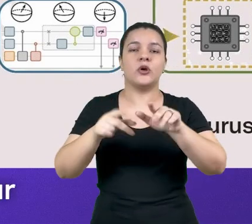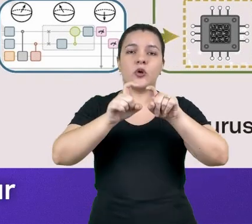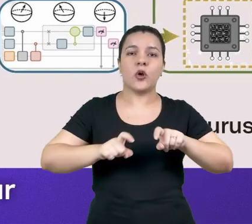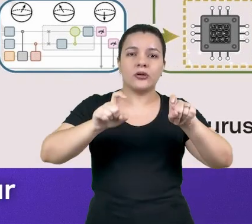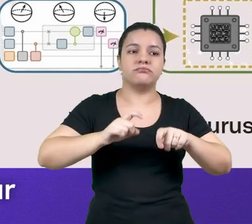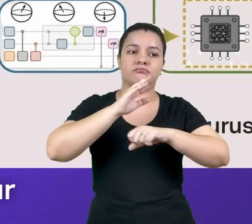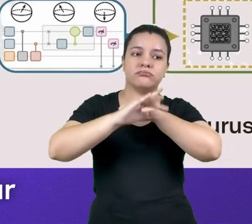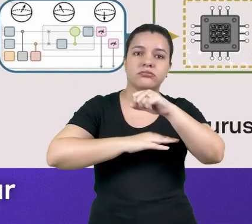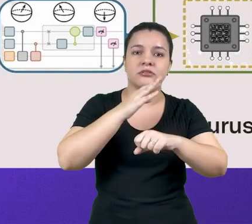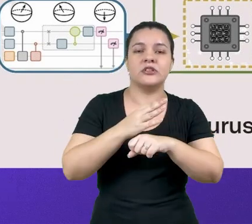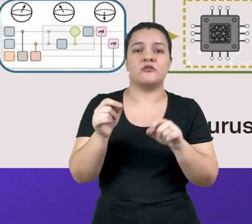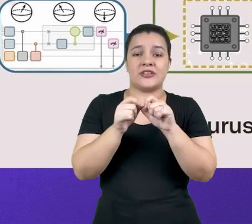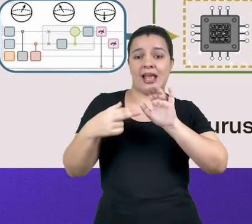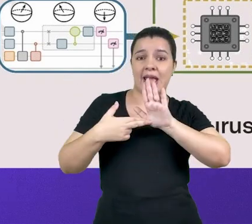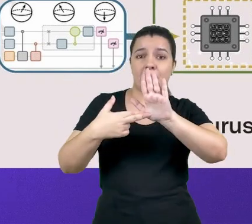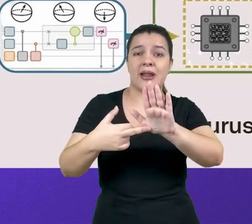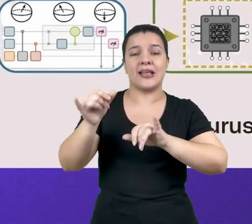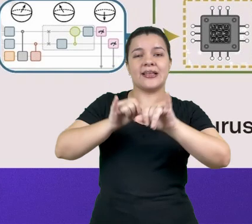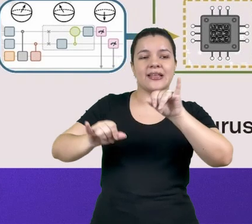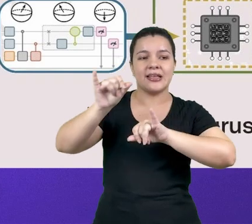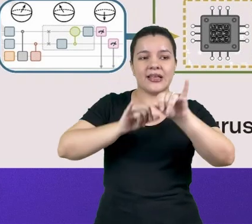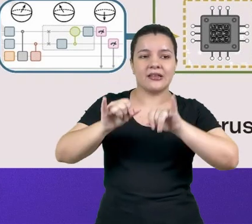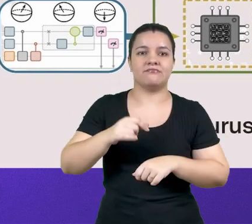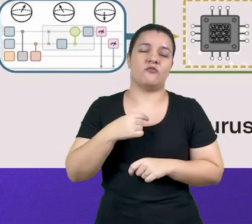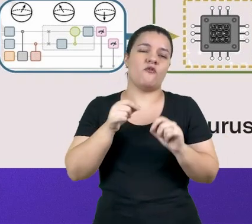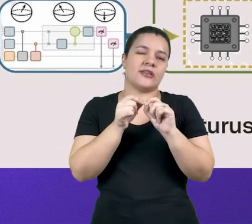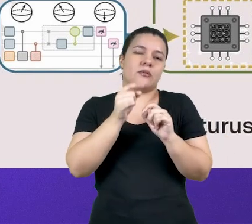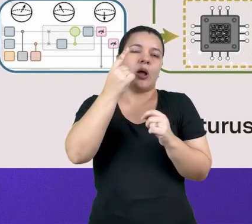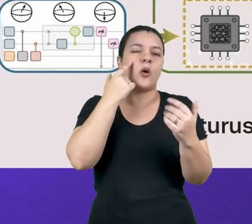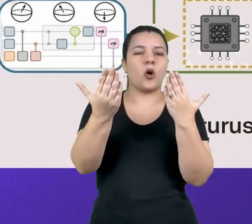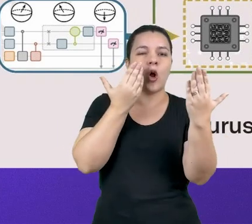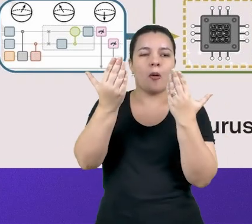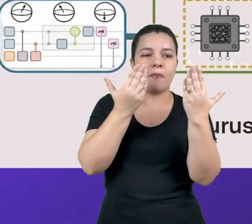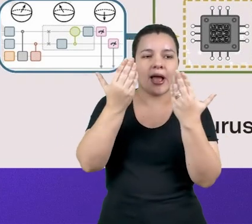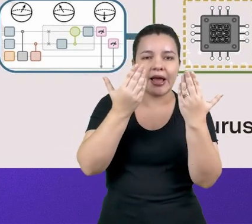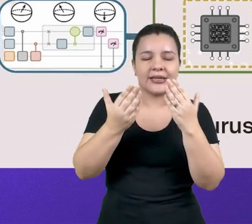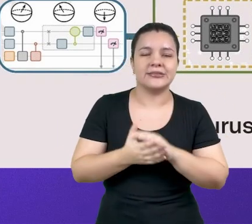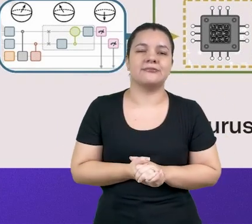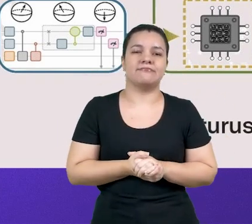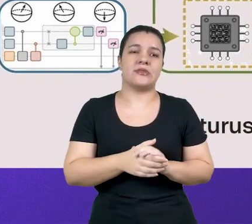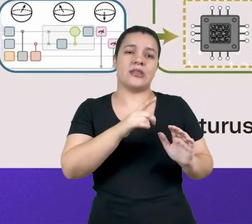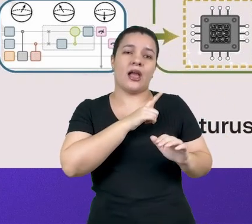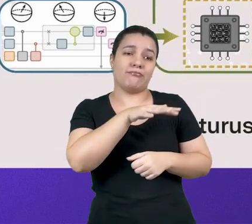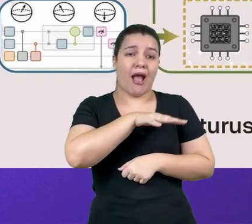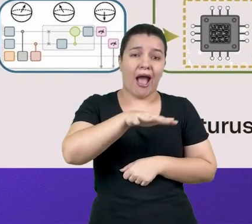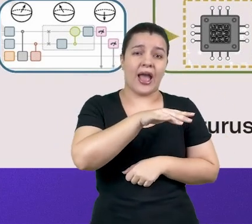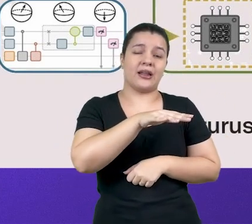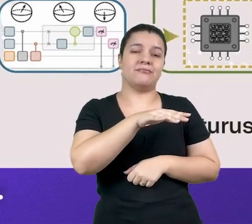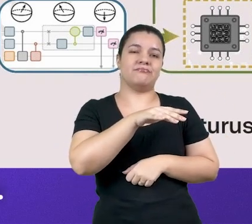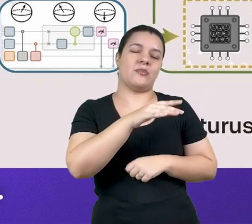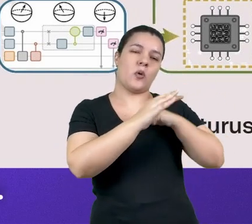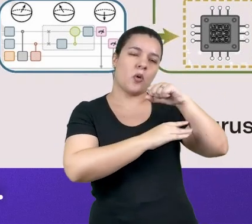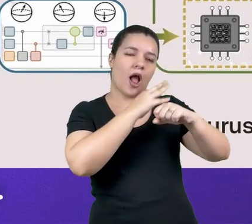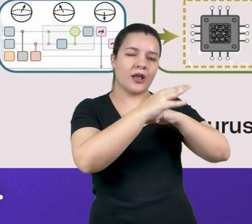computação quântica, melhor representar os seus sistemas da química. Com isso, eu vou fazer um paralelo. Vou trazer os efeitos da quântica, da computação